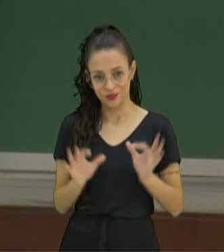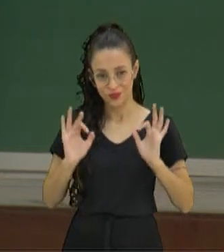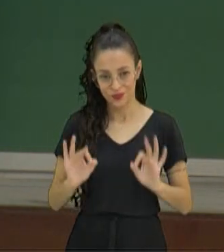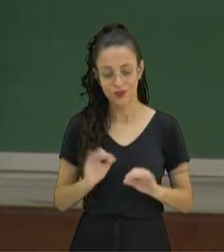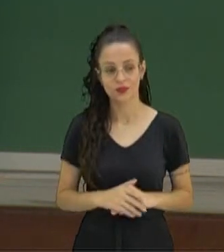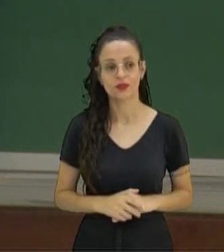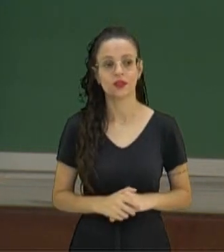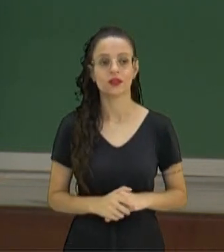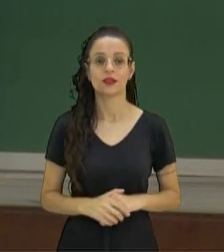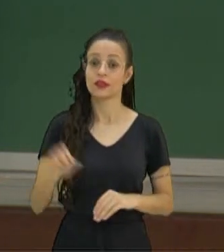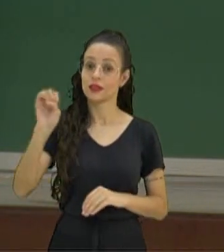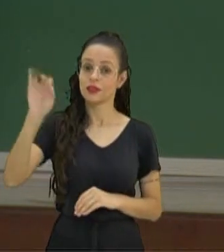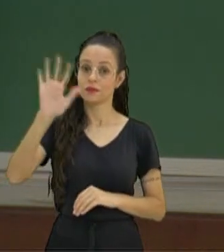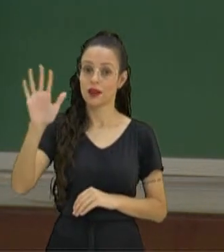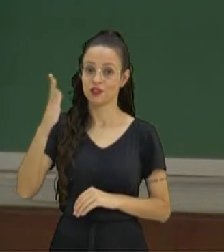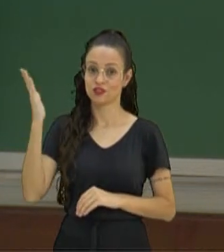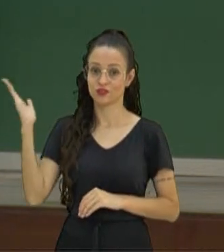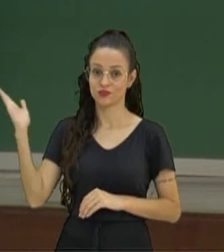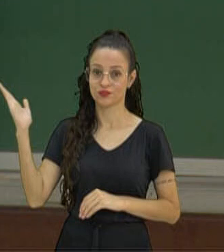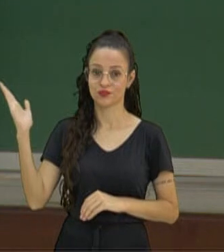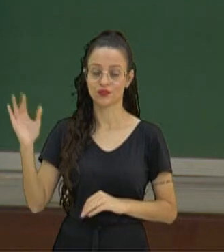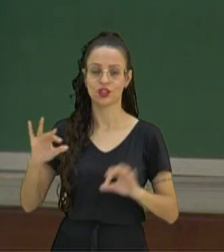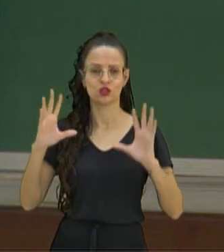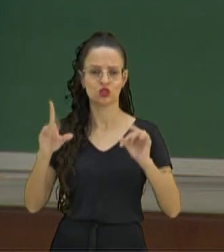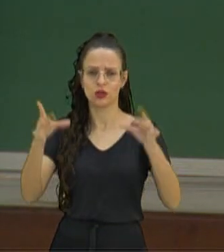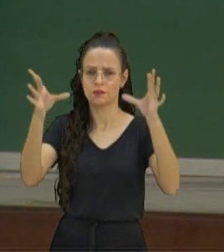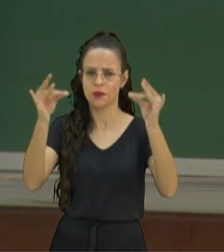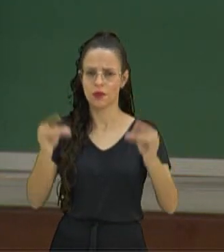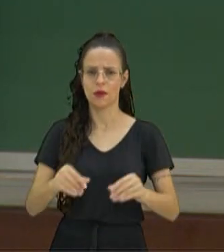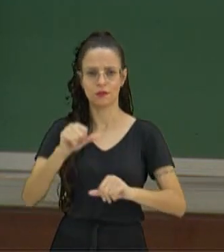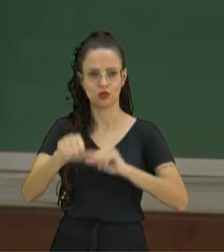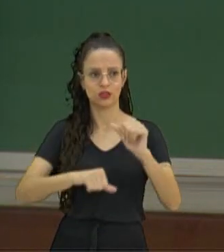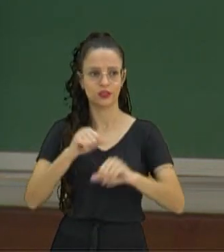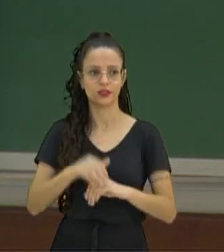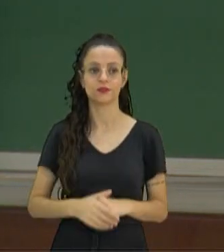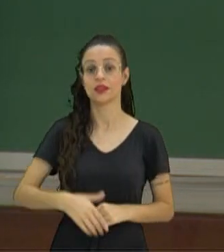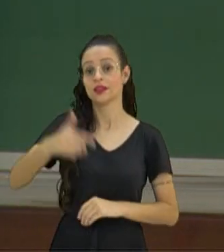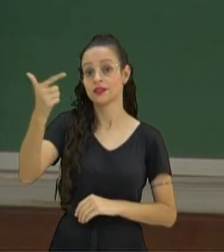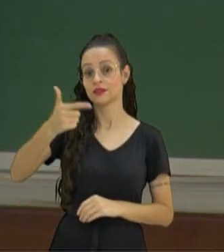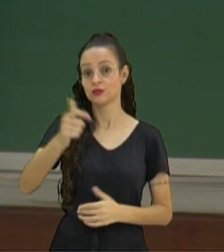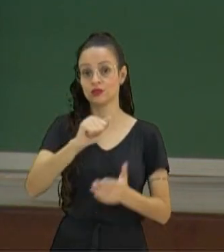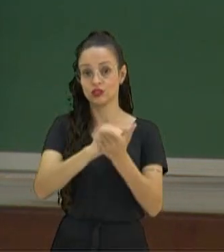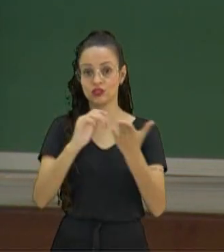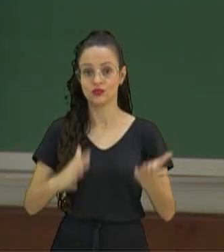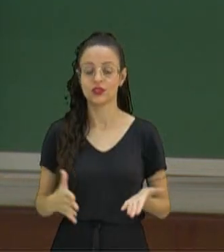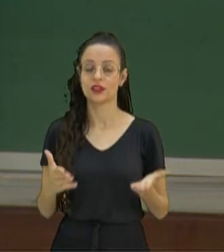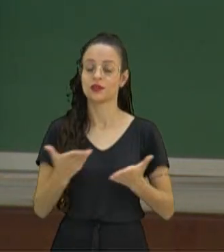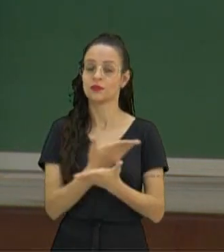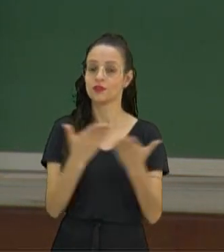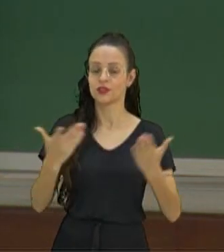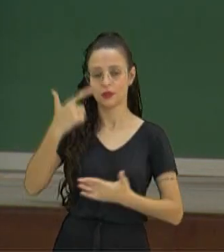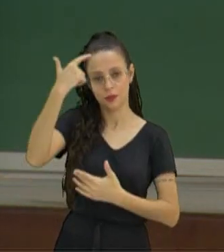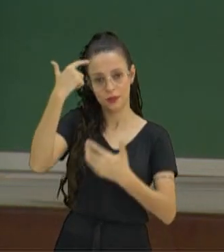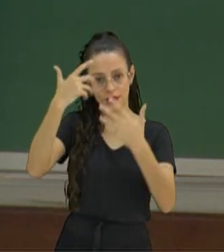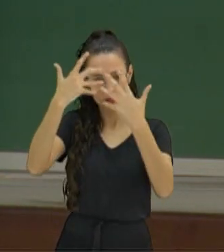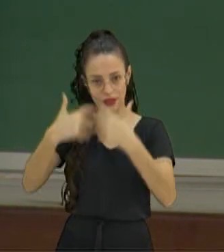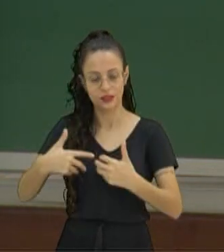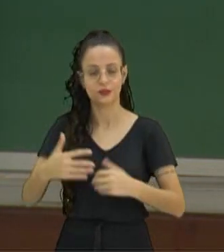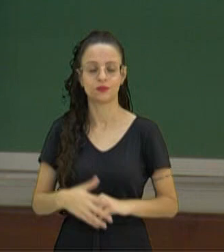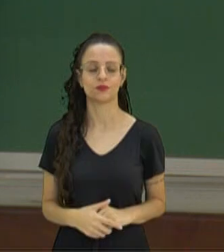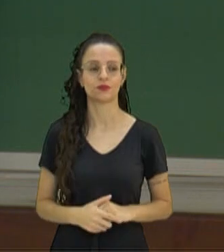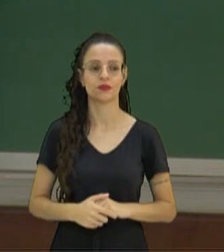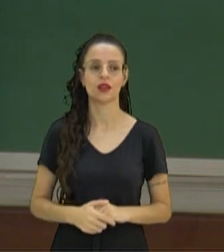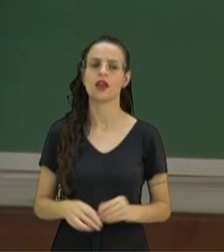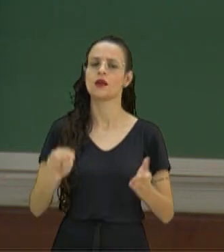certo? E daí a imagem ali sugere para nós toda essa mudança. Segunda atividadezinha da nossa aula ali para vocês pensarem um pouquinho,